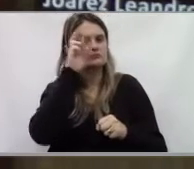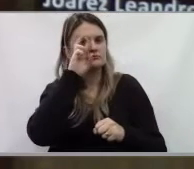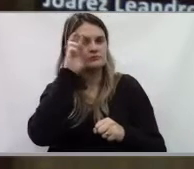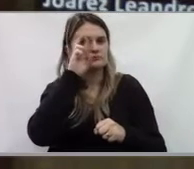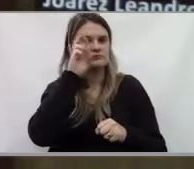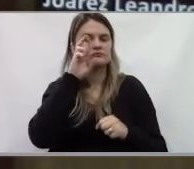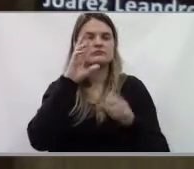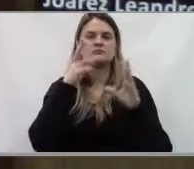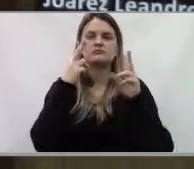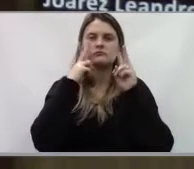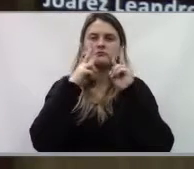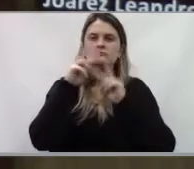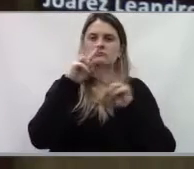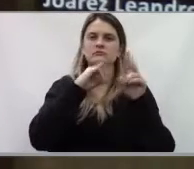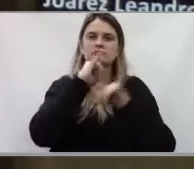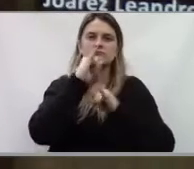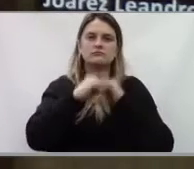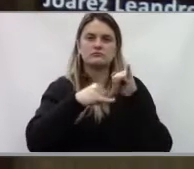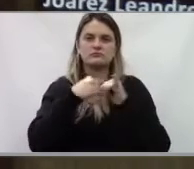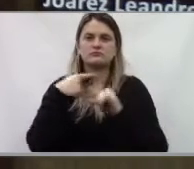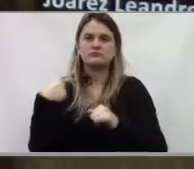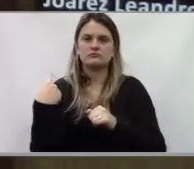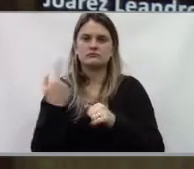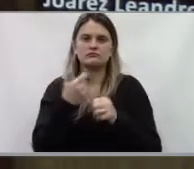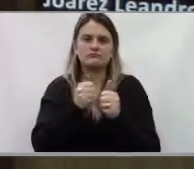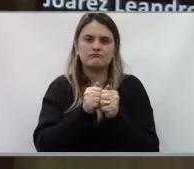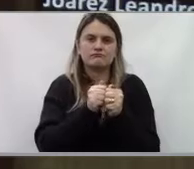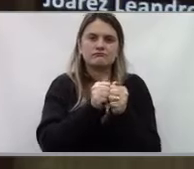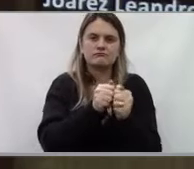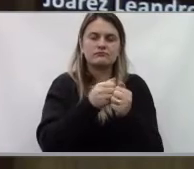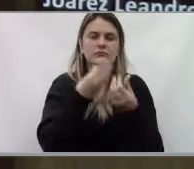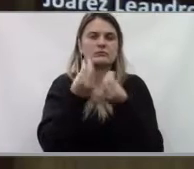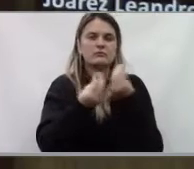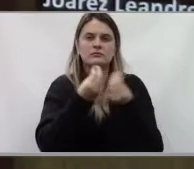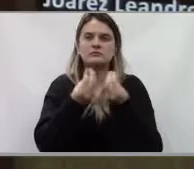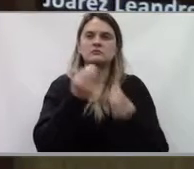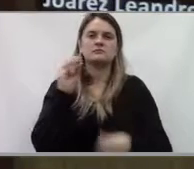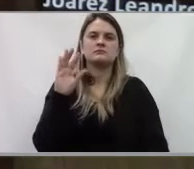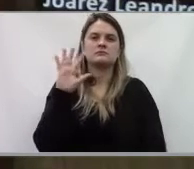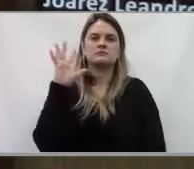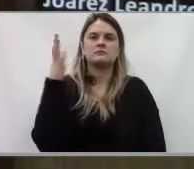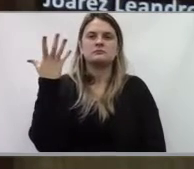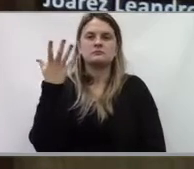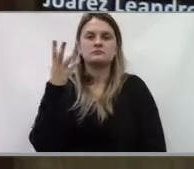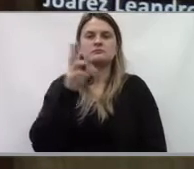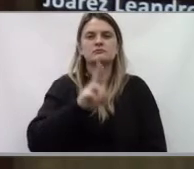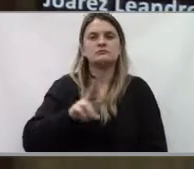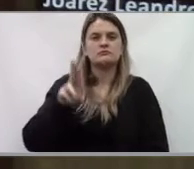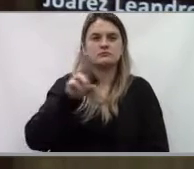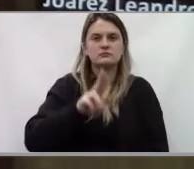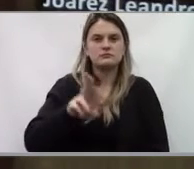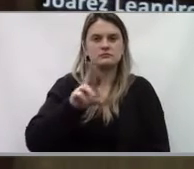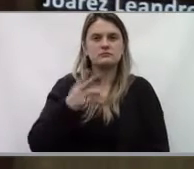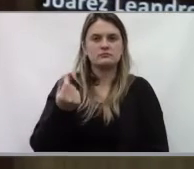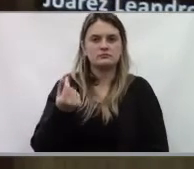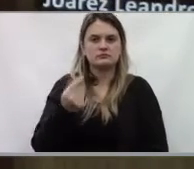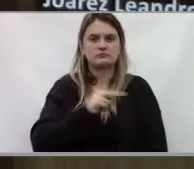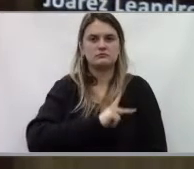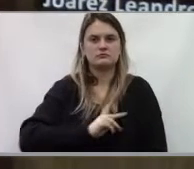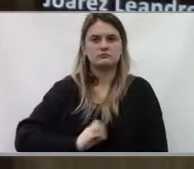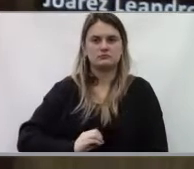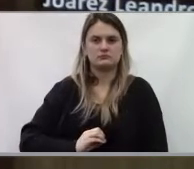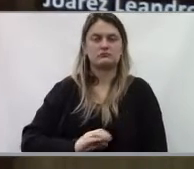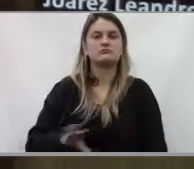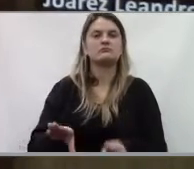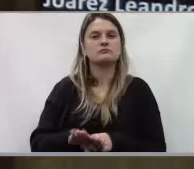disponibilizando todas as ferramentas para que nós possamos acompanhar como que está acontecendo, né, a utilização do